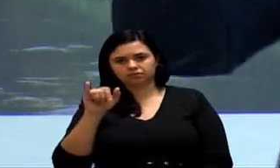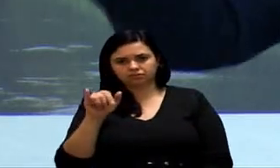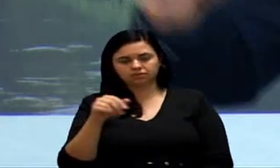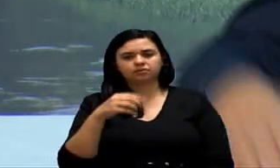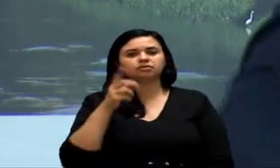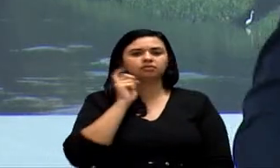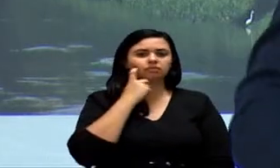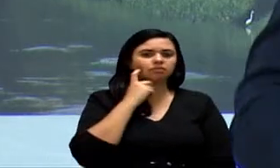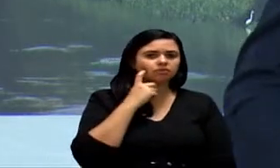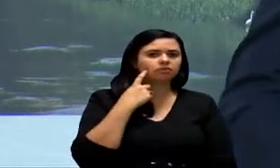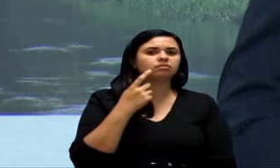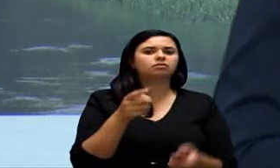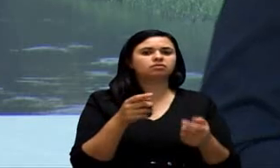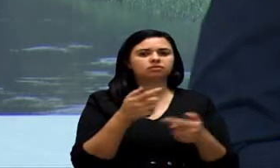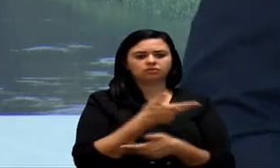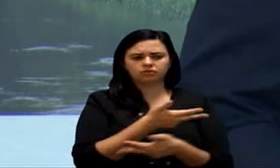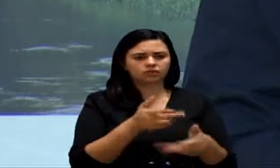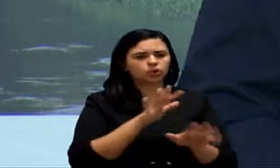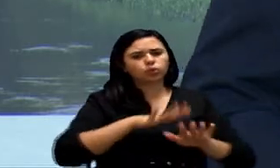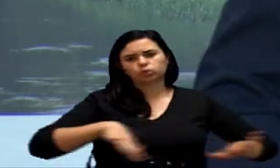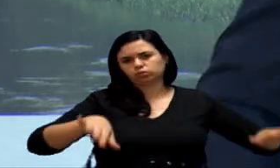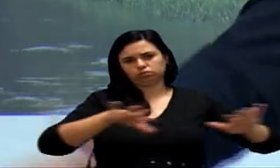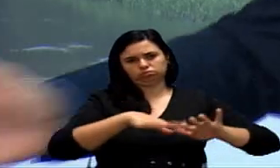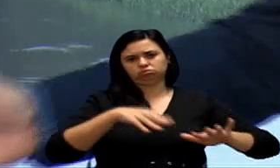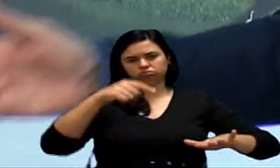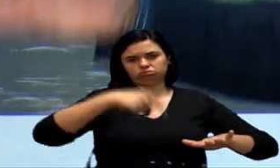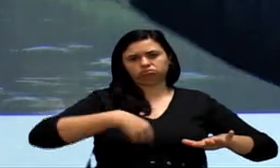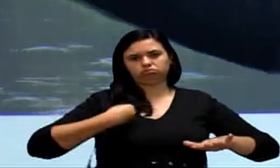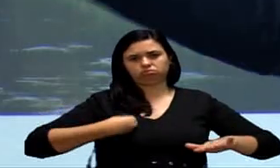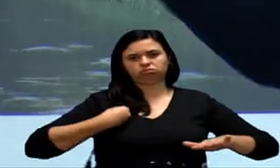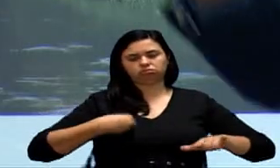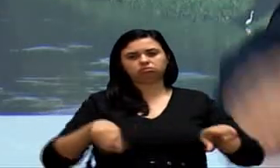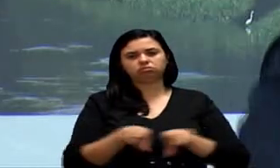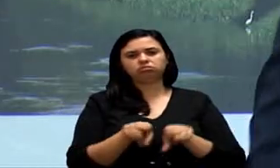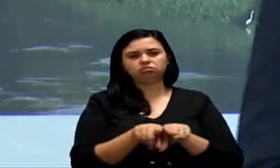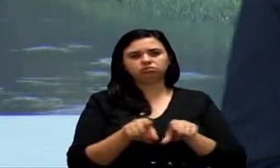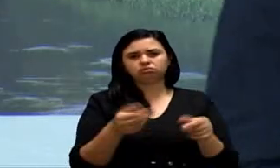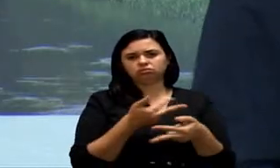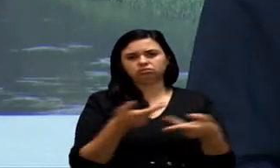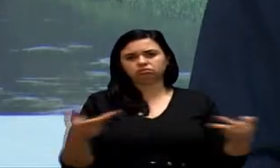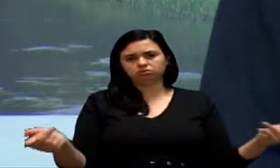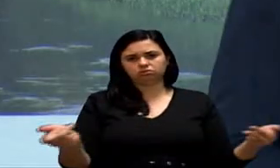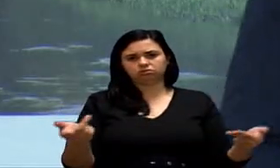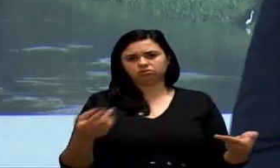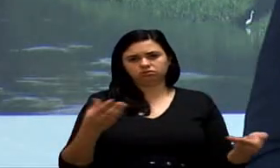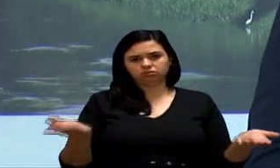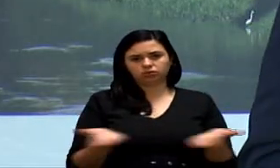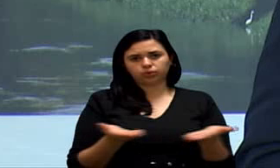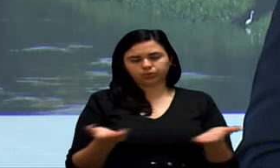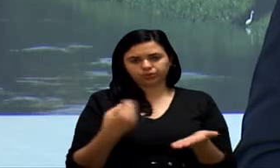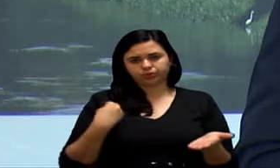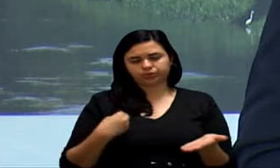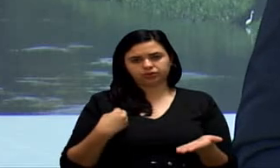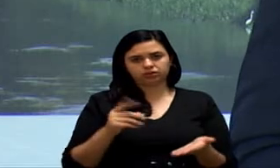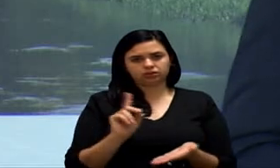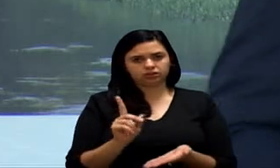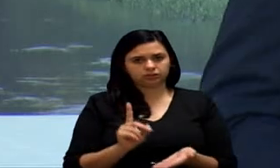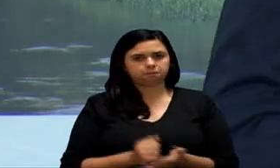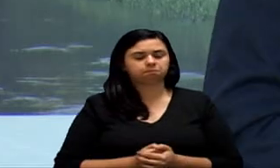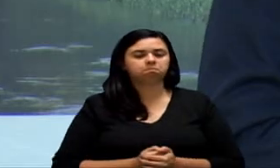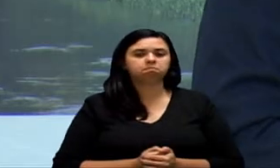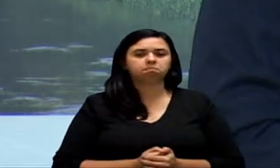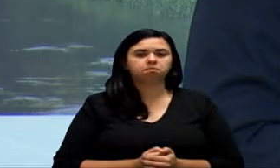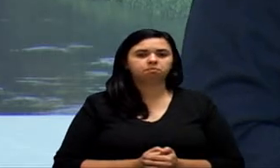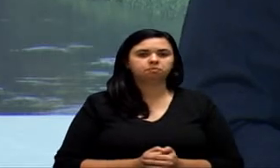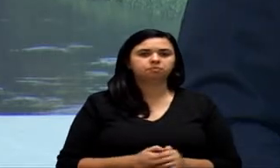Péricles, Rodrigo, Silvano, e os que não estão também, Simoa, Cláudio, também Cristiano Passos.